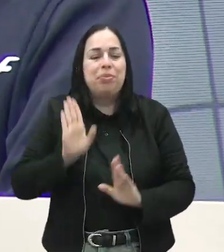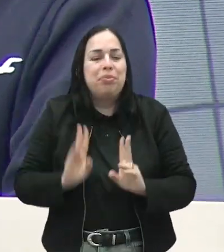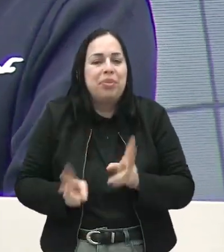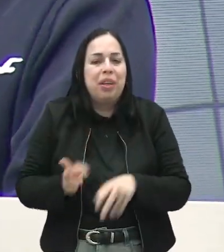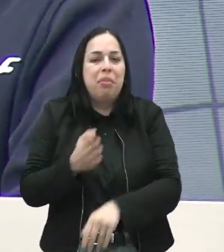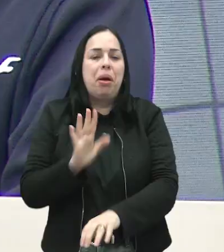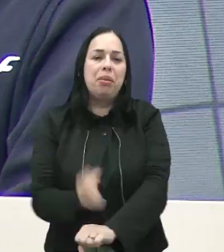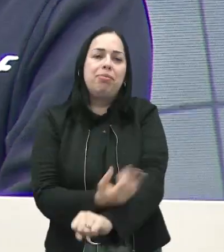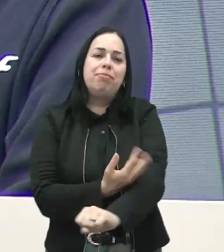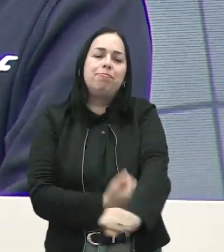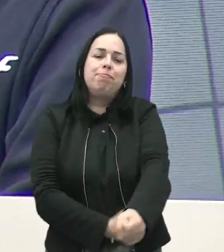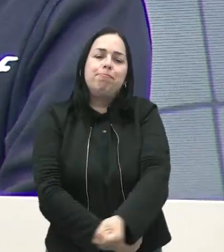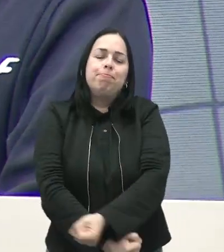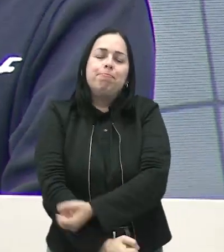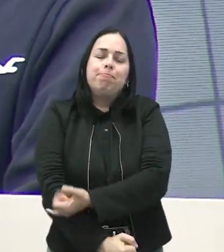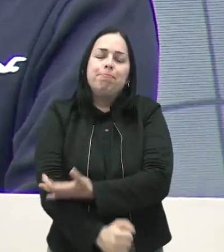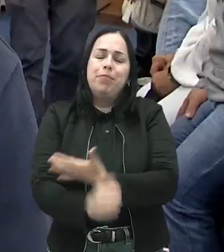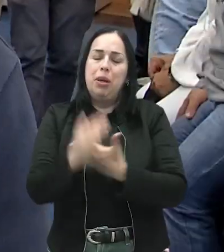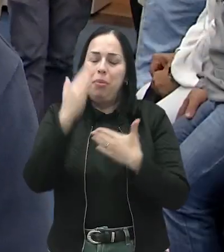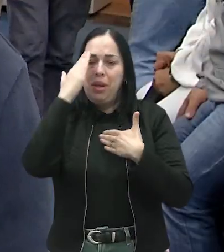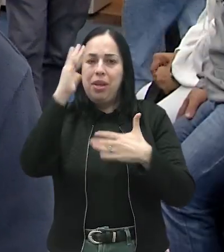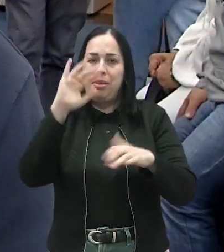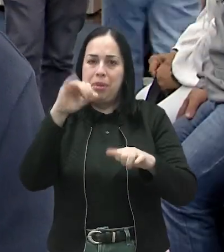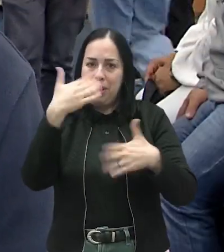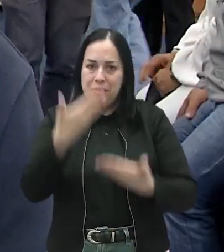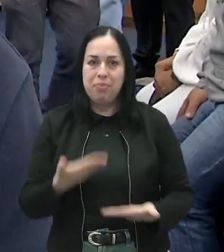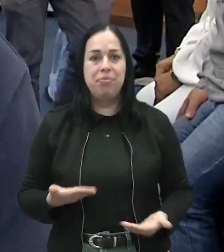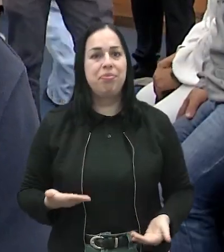se emocionou ao comentar a homenagem. Eu fiquei